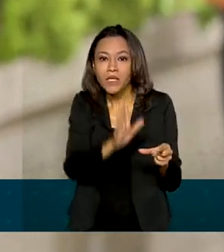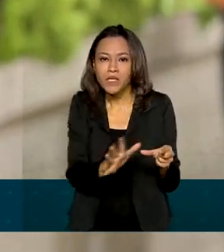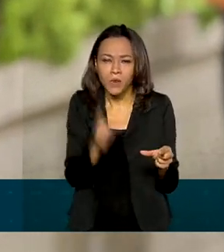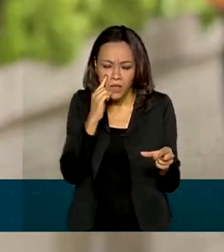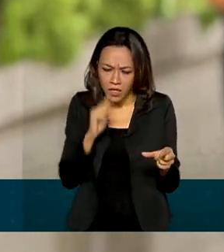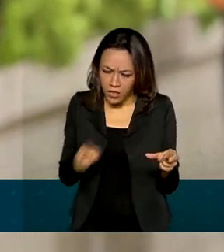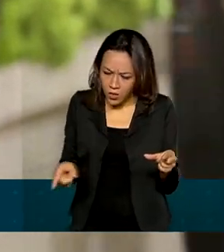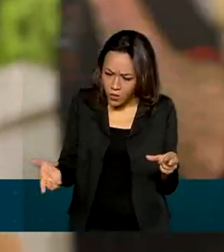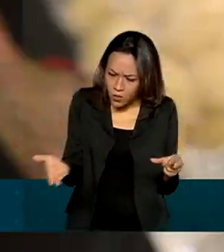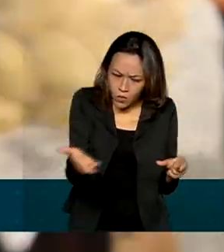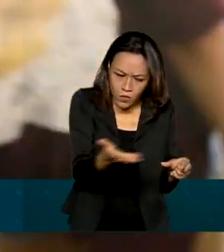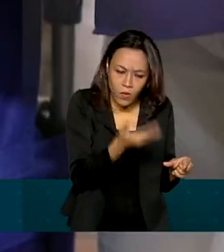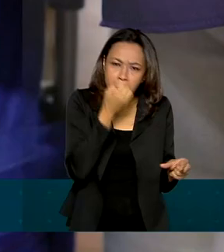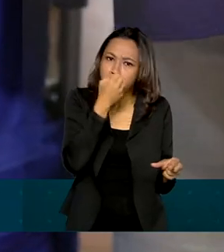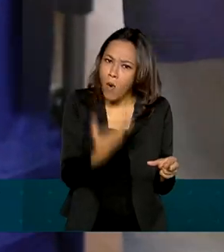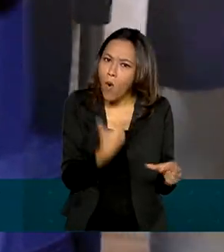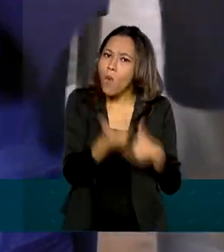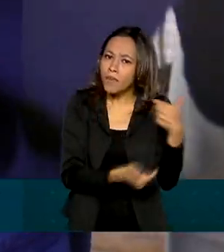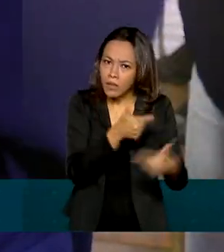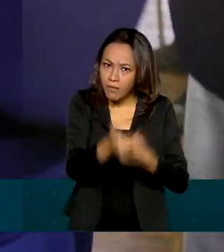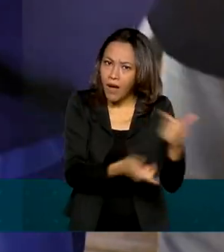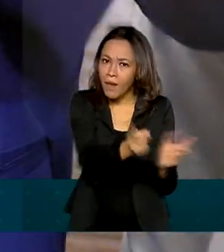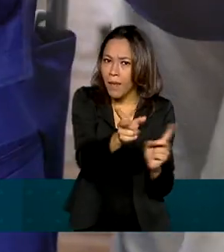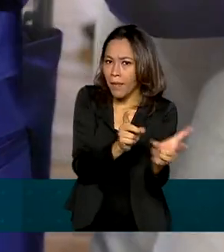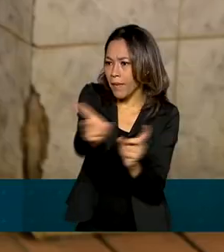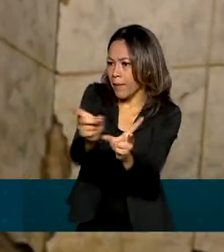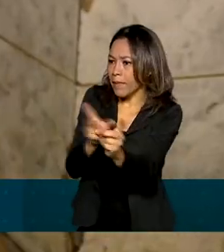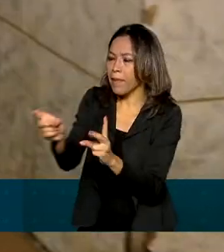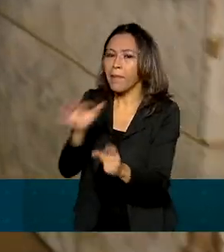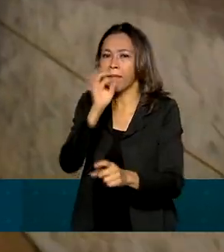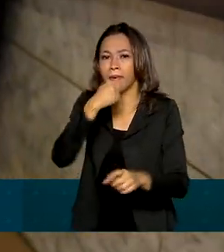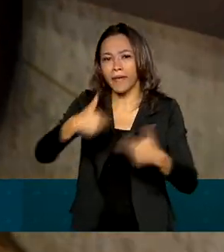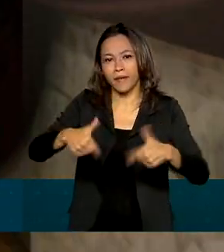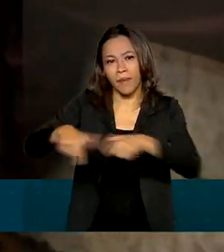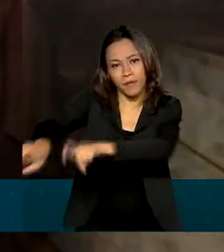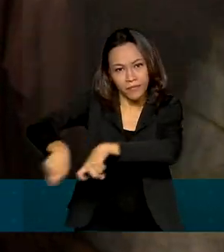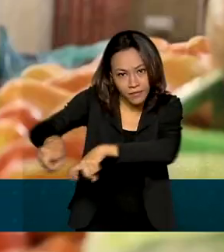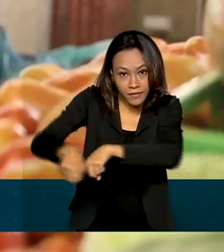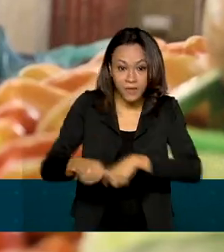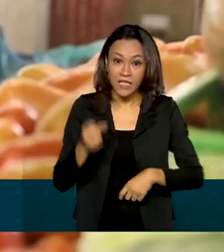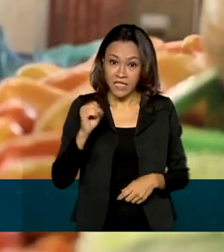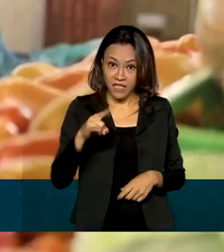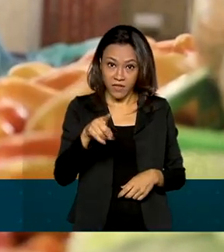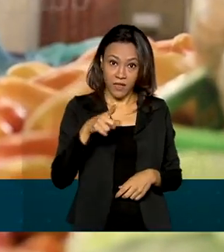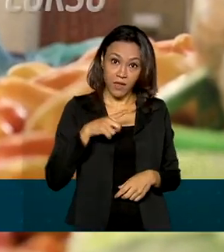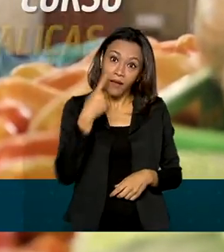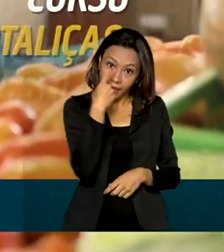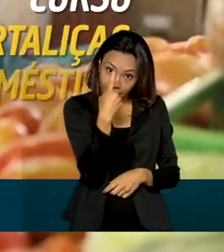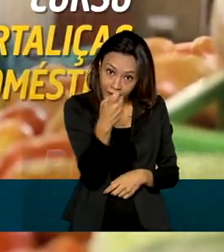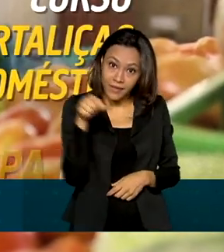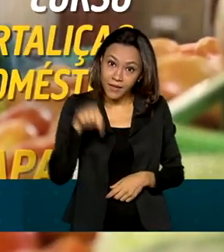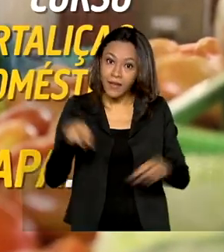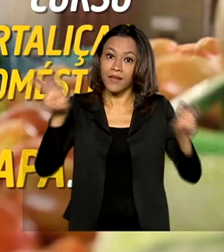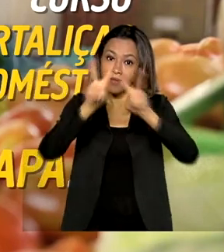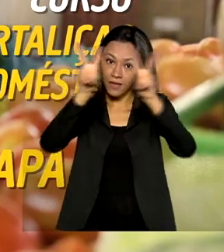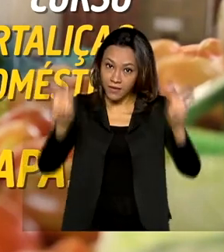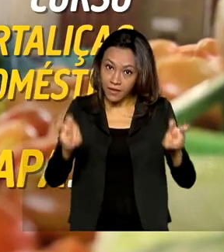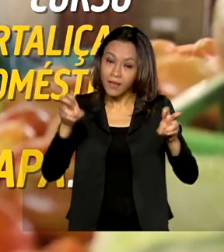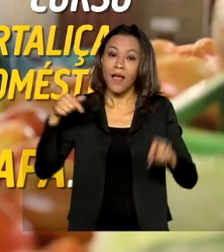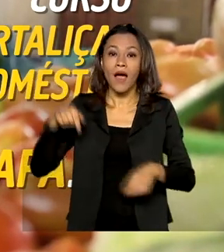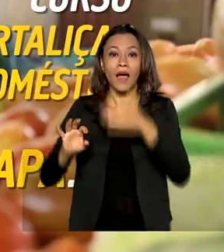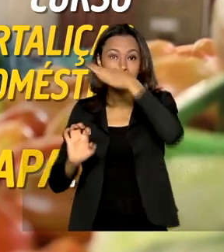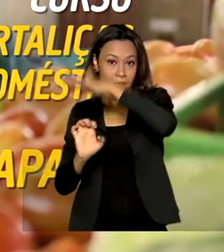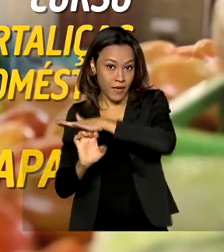com punks pode ser uma boa fonte de renda para pequenos produtores. Se você tem interesse nesse assunto, a Embrapa